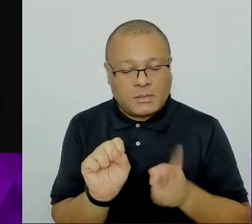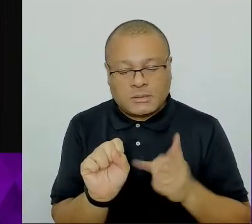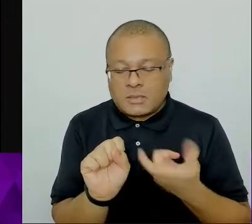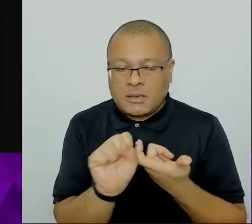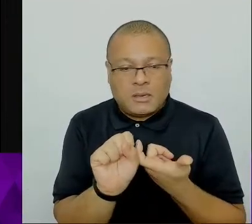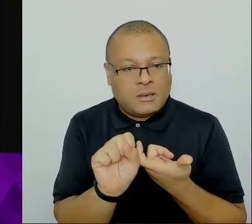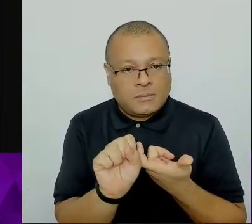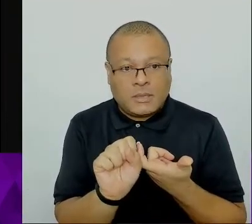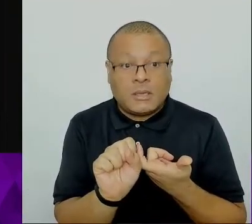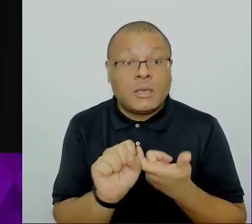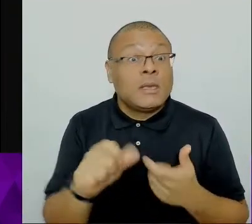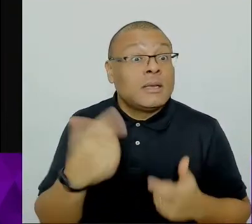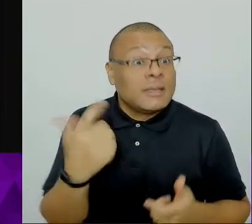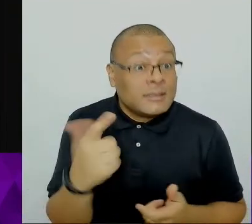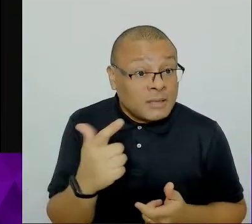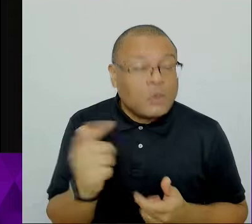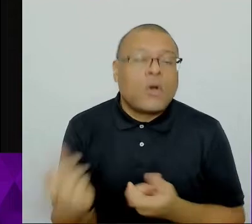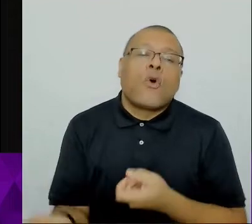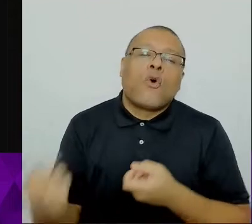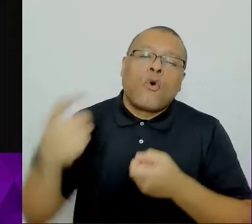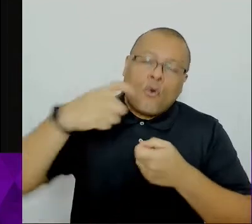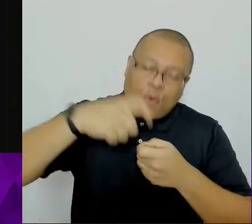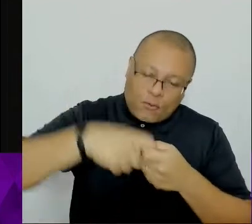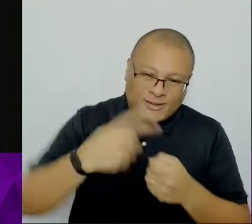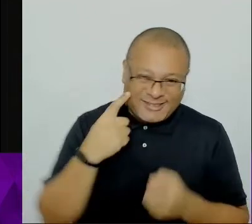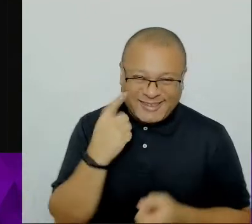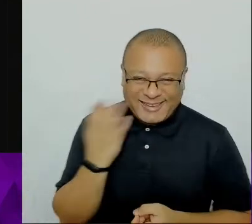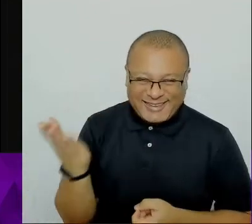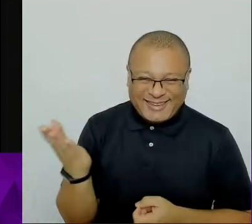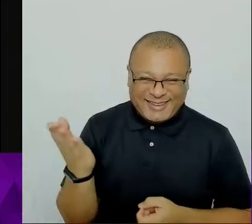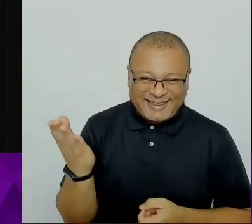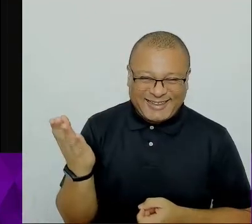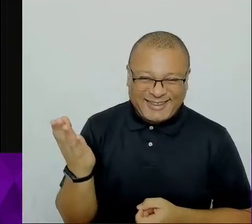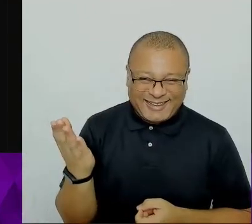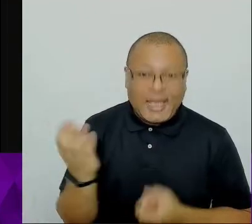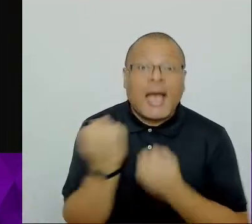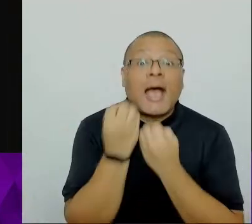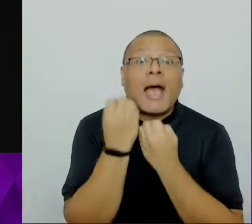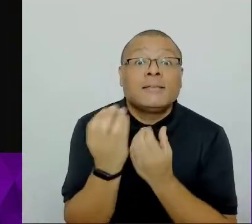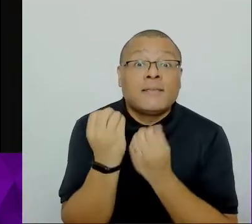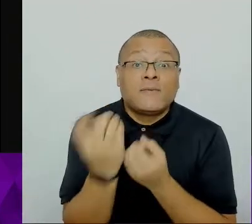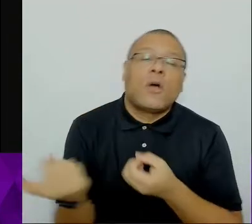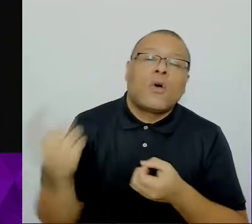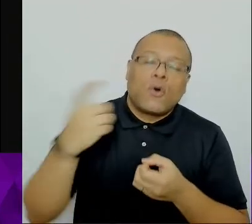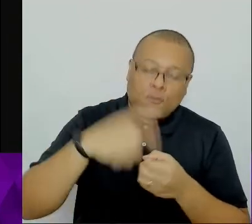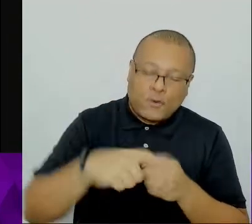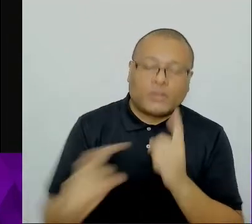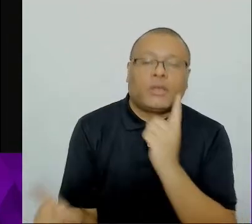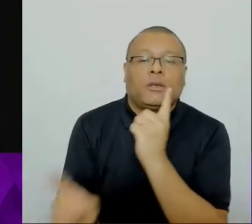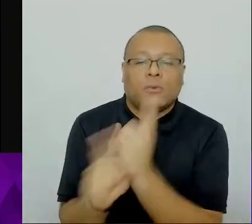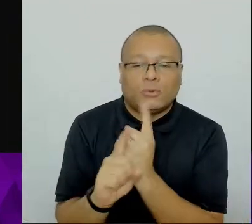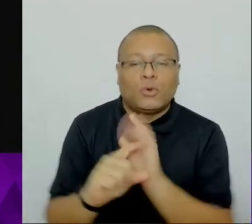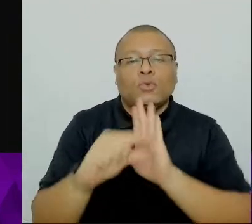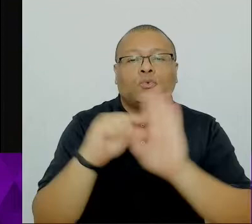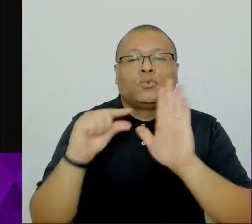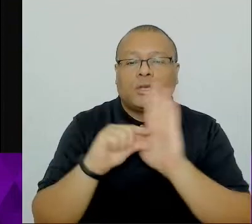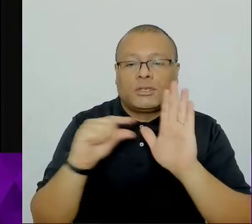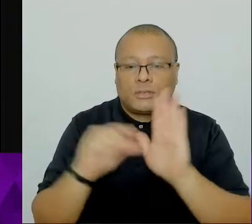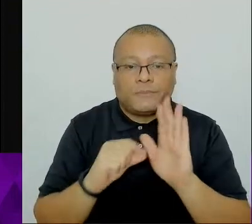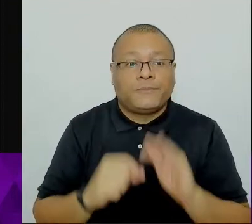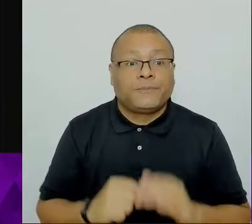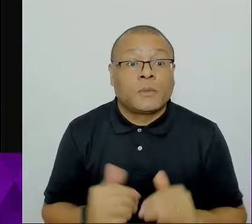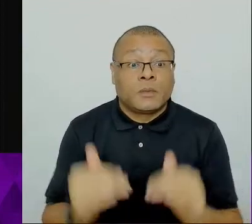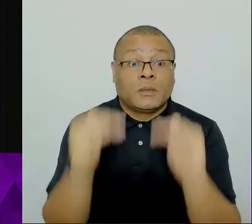esses recursos existirem, eu retorno os recursos, como vocês estão vendo aqui à direita, né? O exemplo de 2 objetos JSON de 2 cães. E o